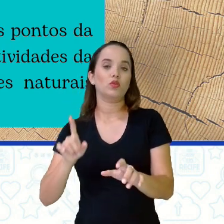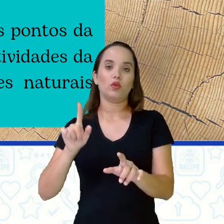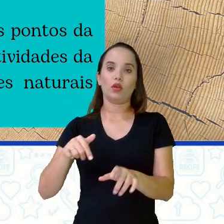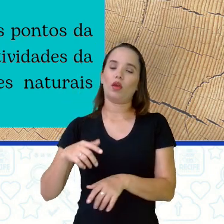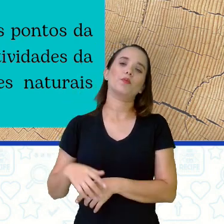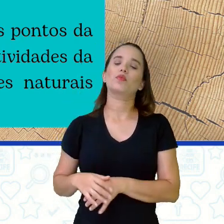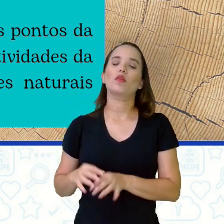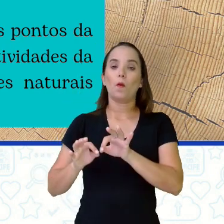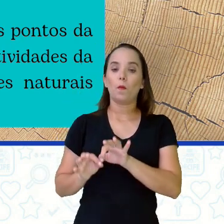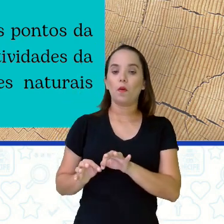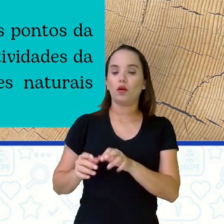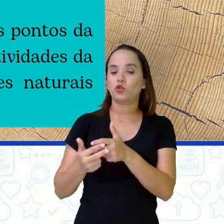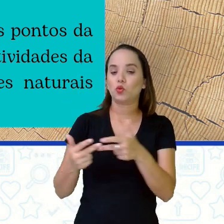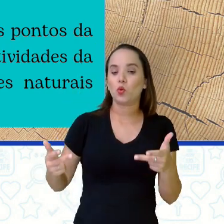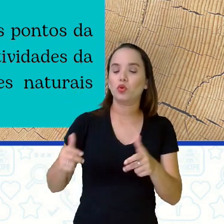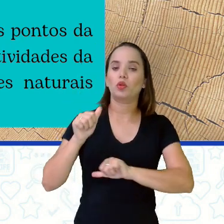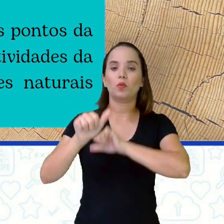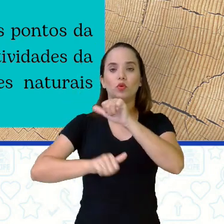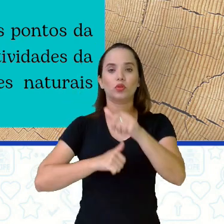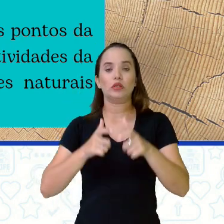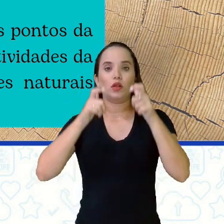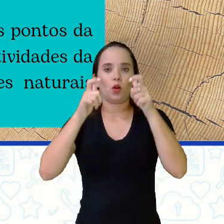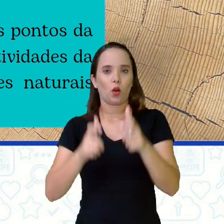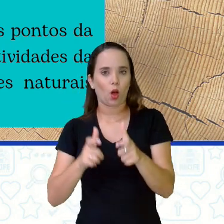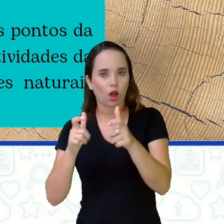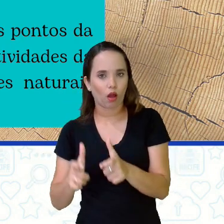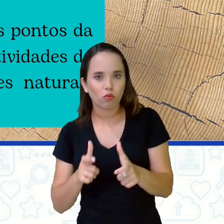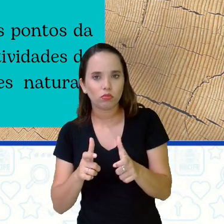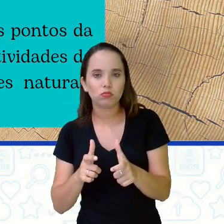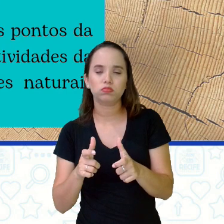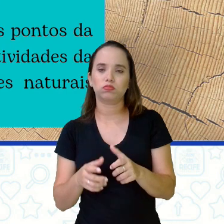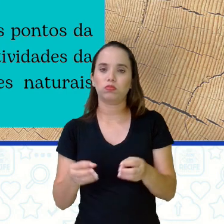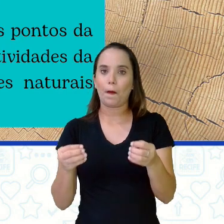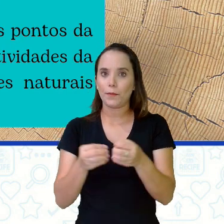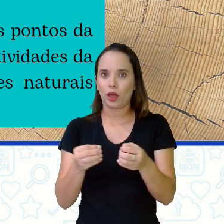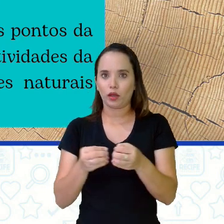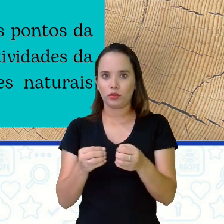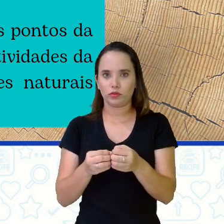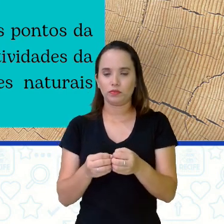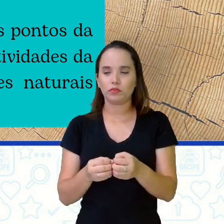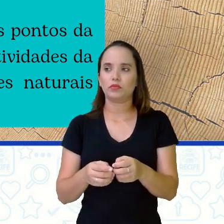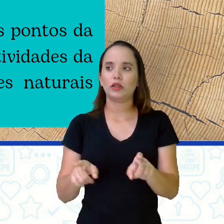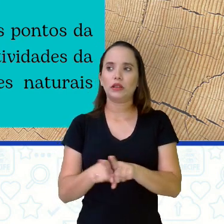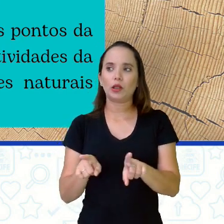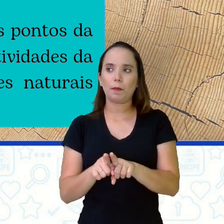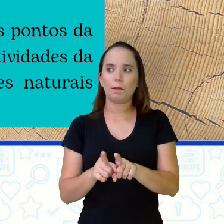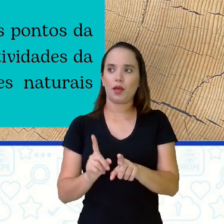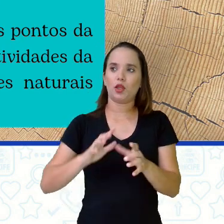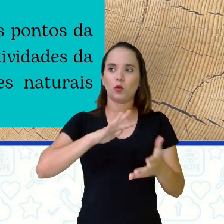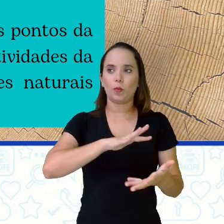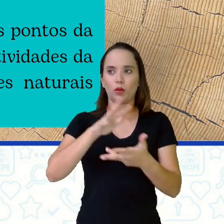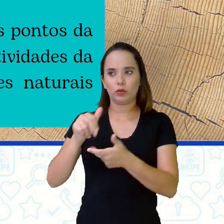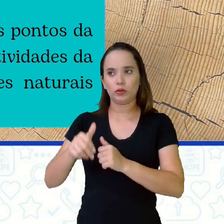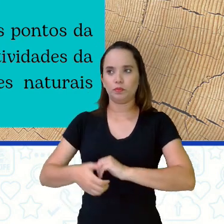Ó, assimilar as alterações na superfície e a origem delas. Então, está bem relacionado ao último tópico que a gente